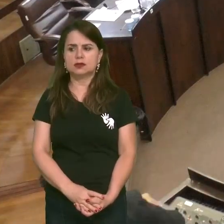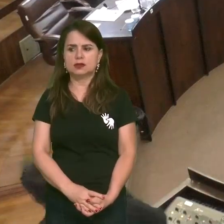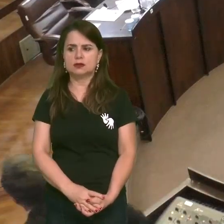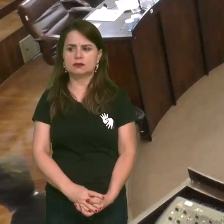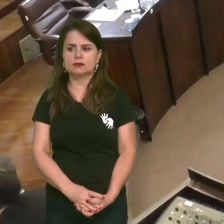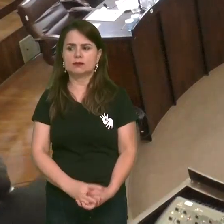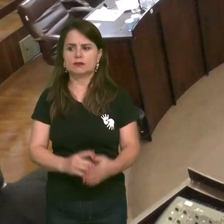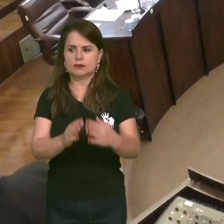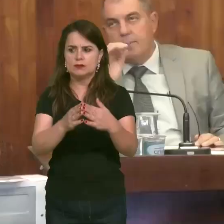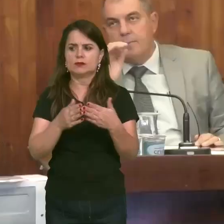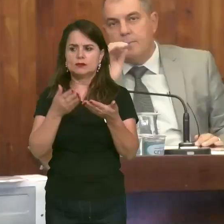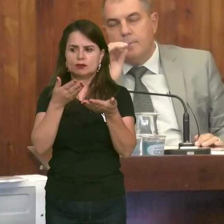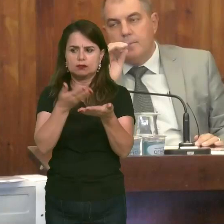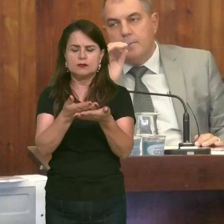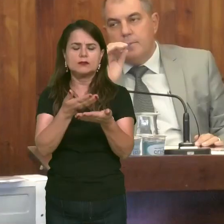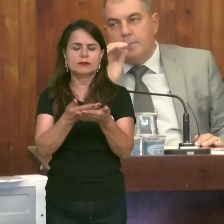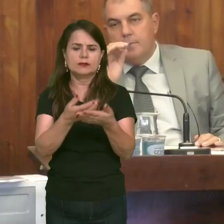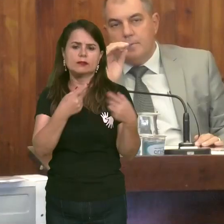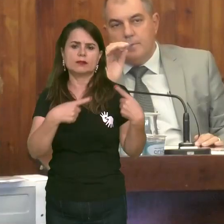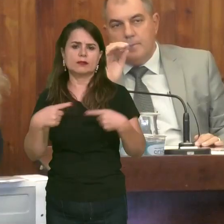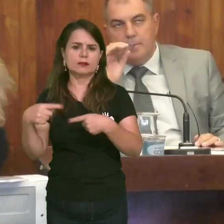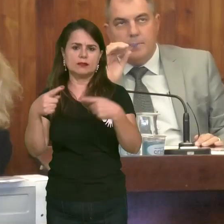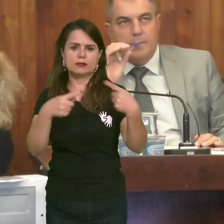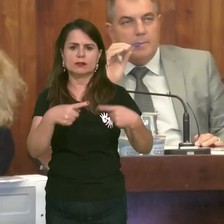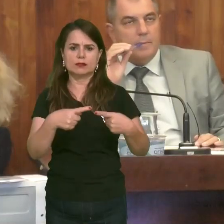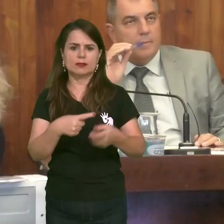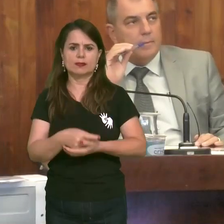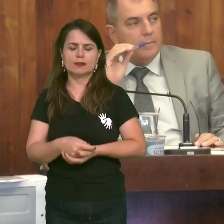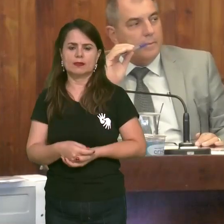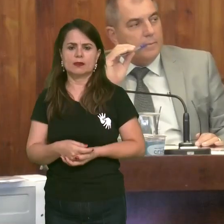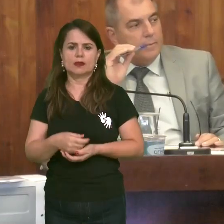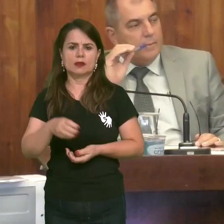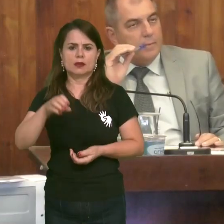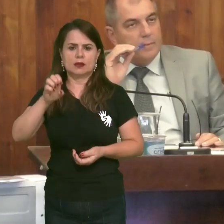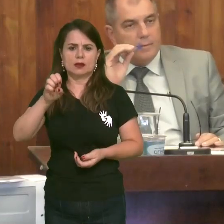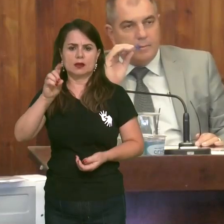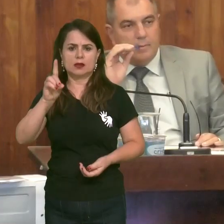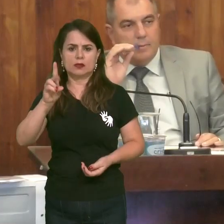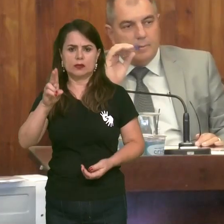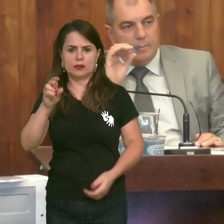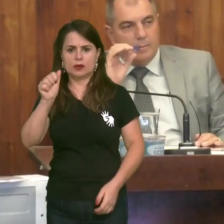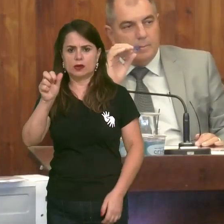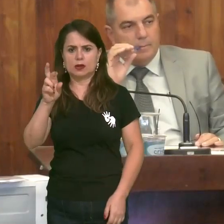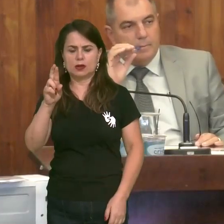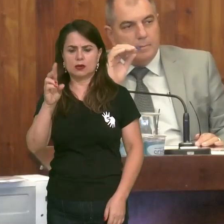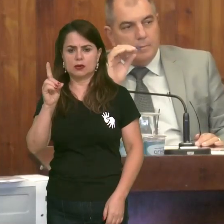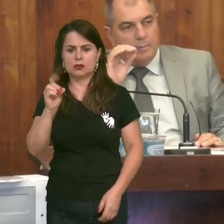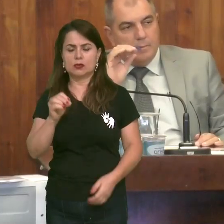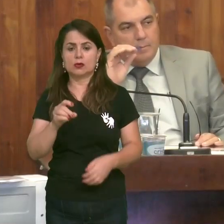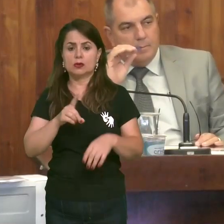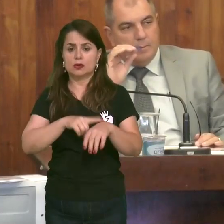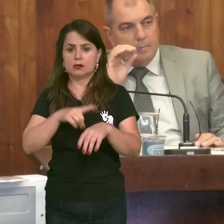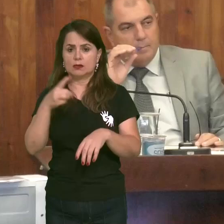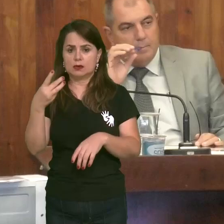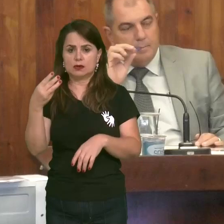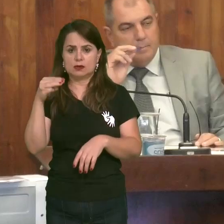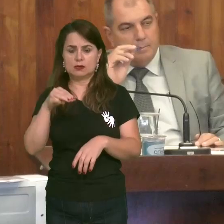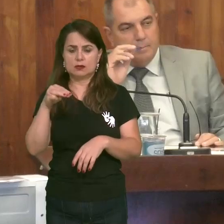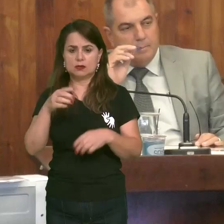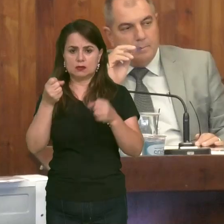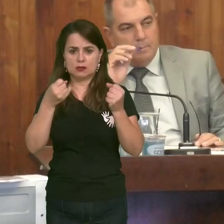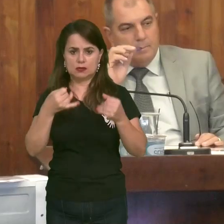requerimento Continua em discussão pede a palavra Vereador Eduardo Nascimento que dispõe de 3 minutos para sua manifestação